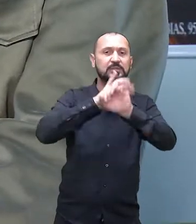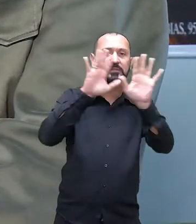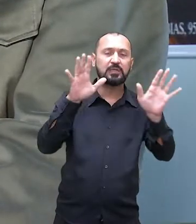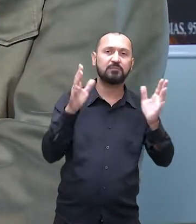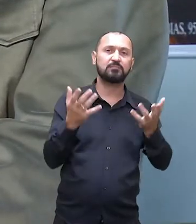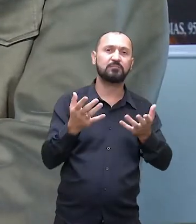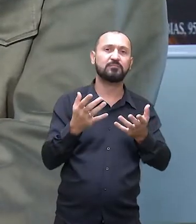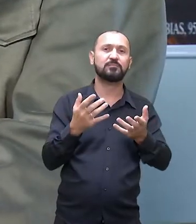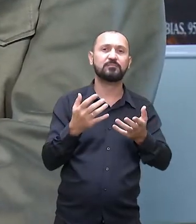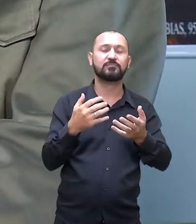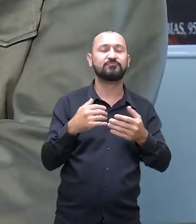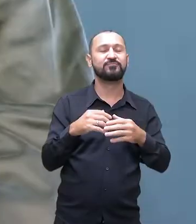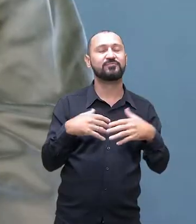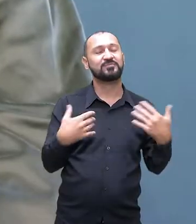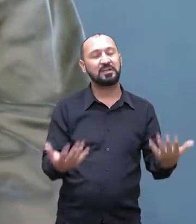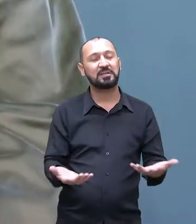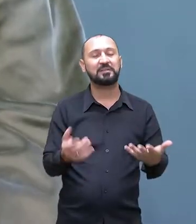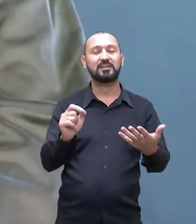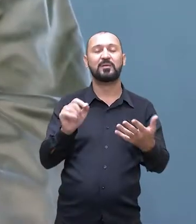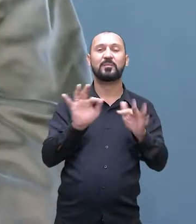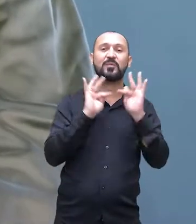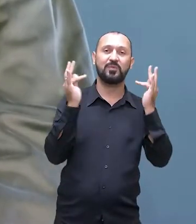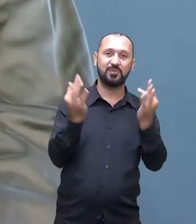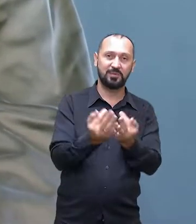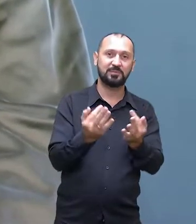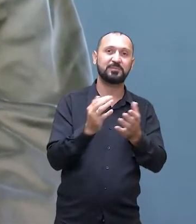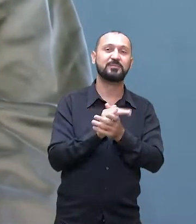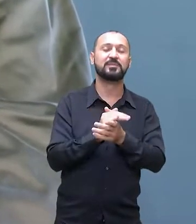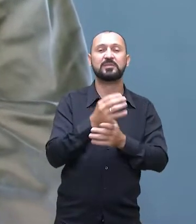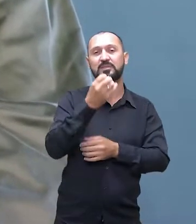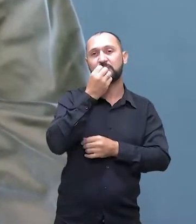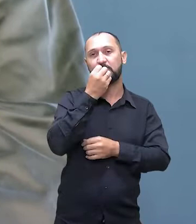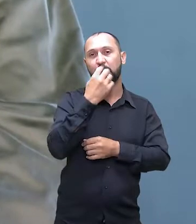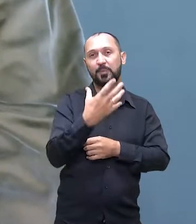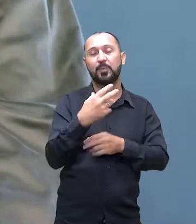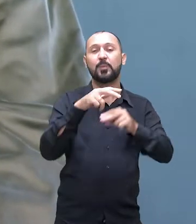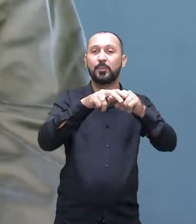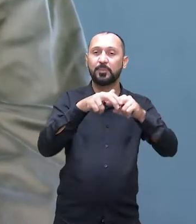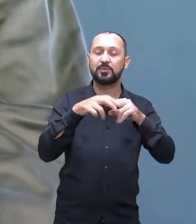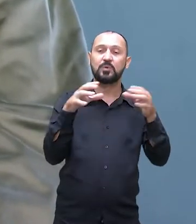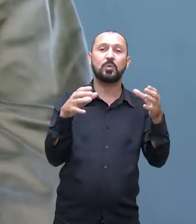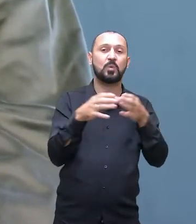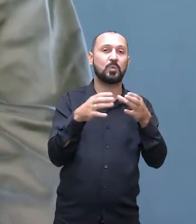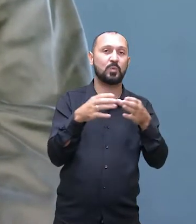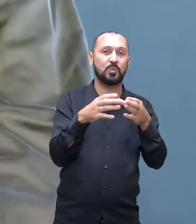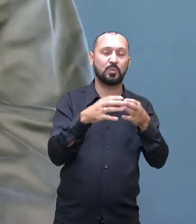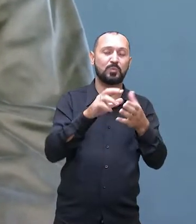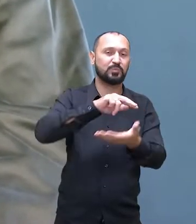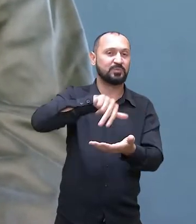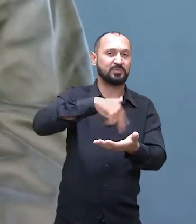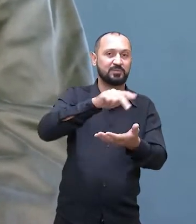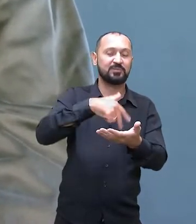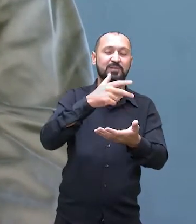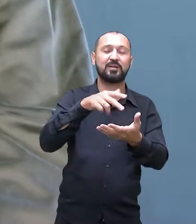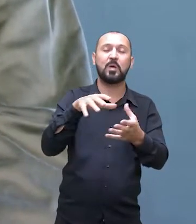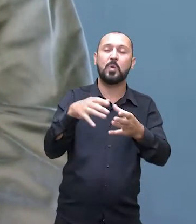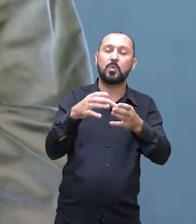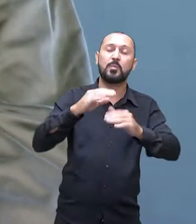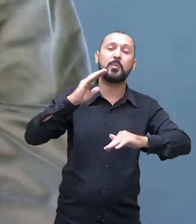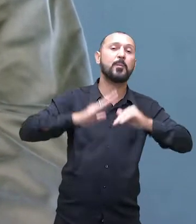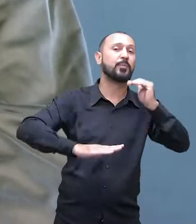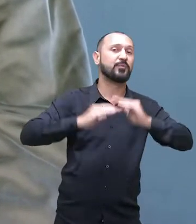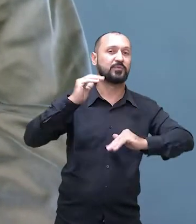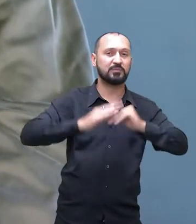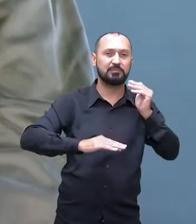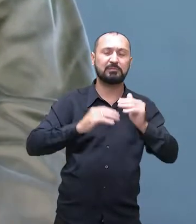muito bem, enfim, é uma família. E isso é muito bom. Por isso que é uma companhia, não é um grupo de dança. É uma